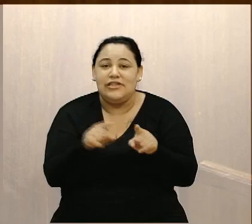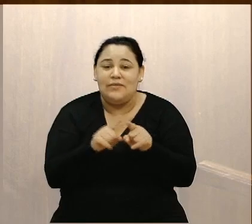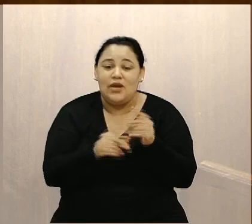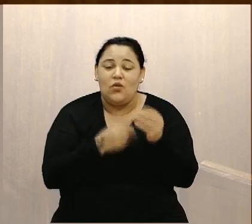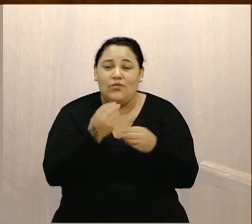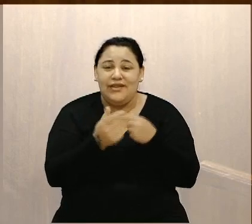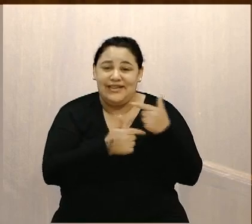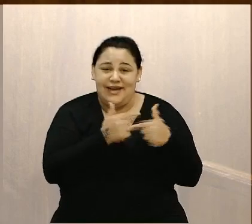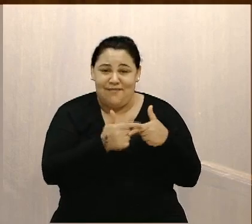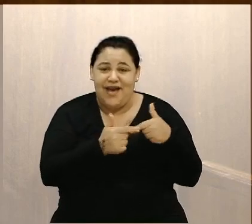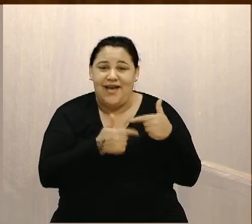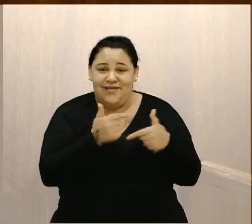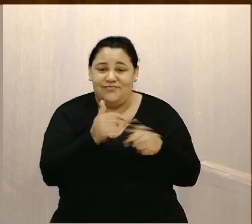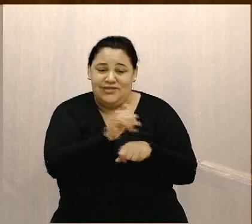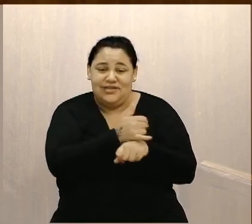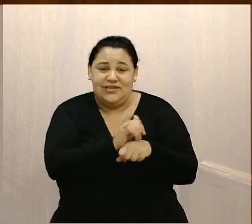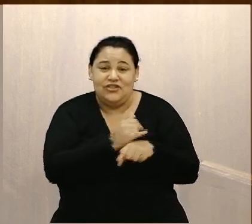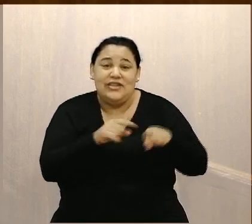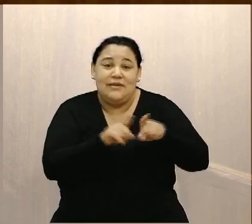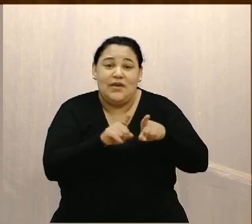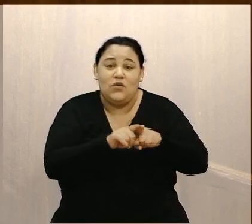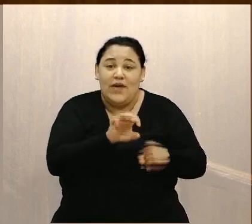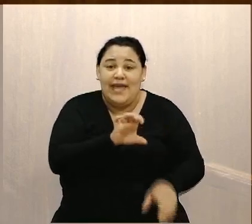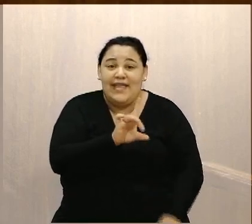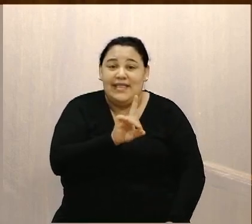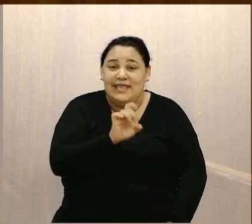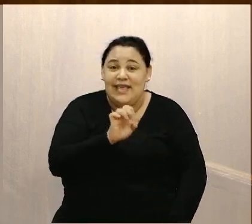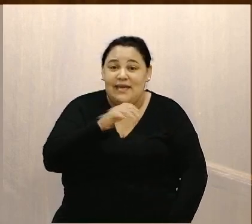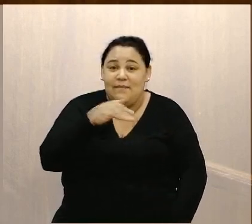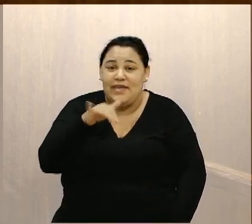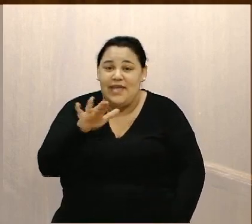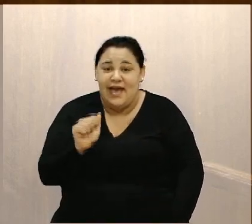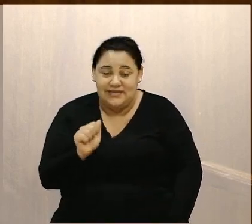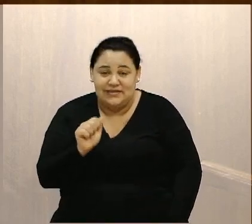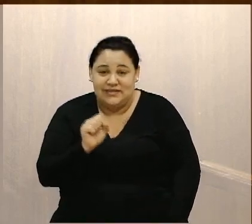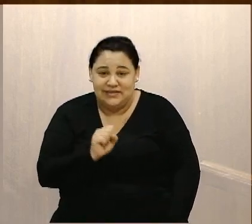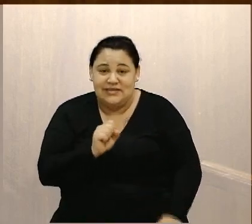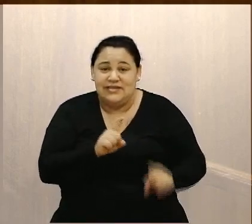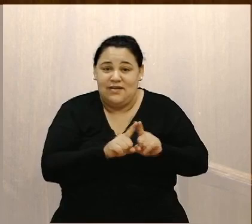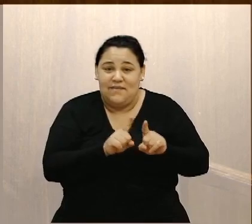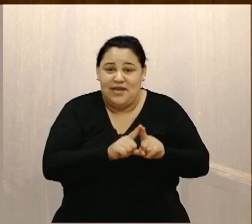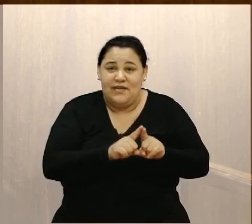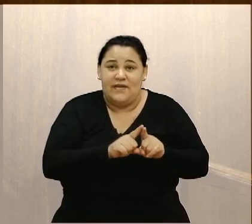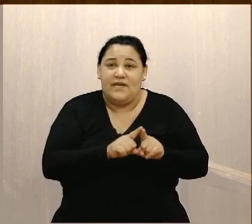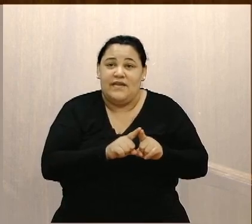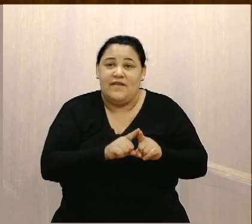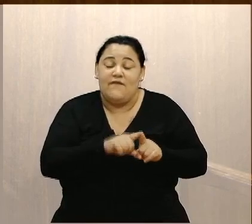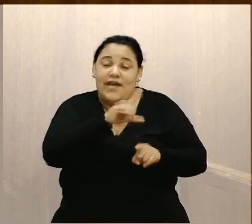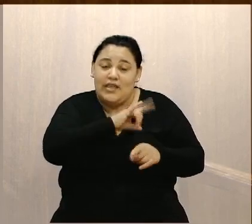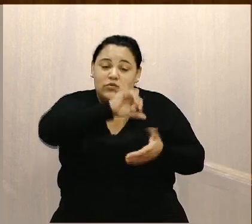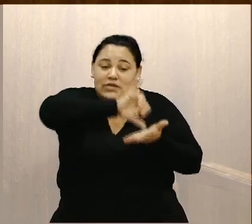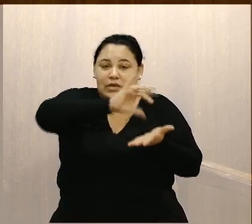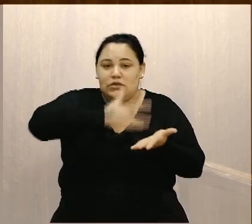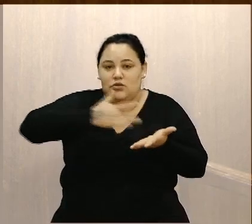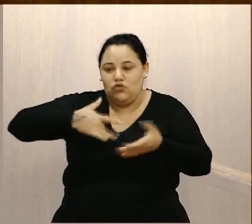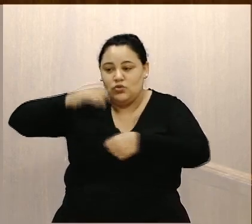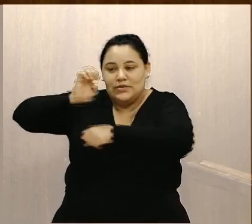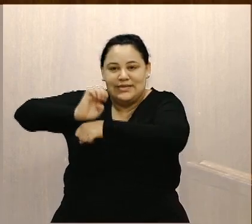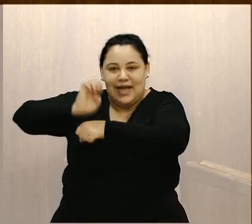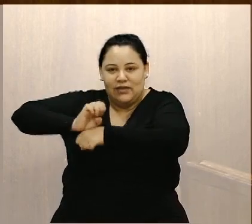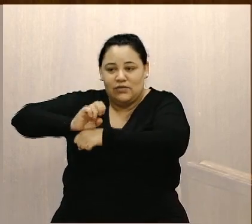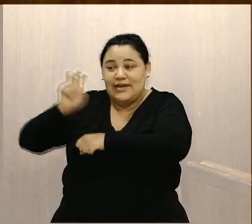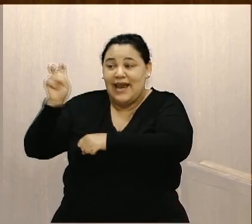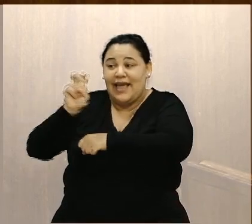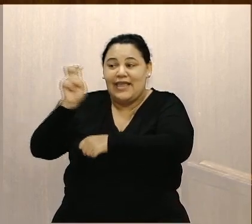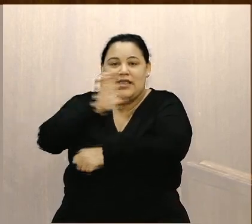com isso e também com endemias, ele vai ter no Centro de Saúde do Estado, na 5ª Coordenadoria,